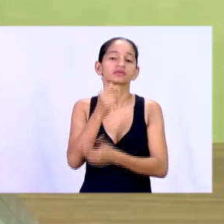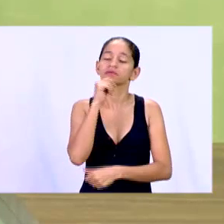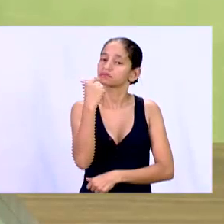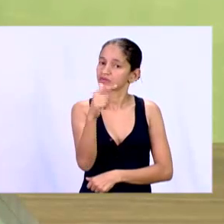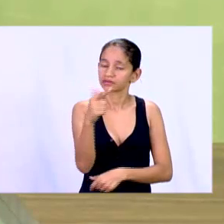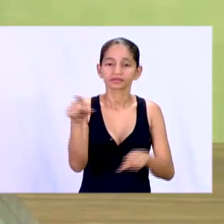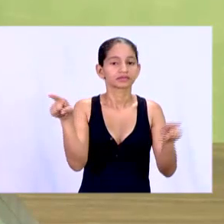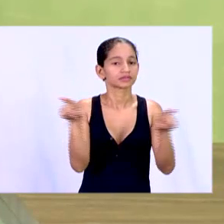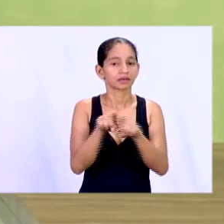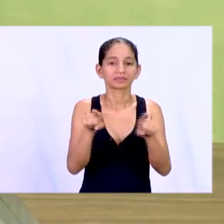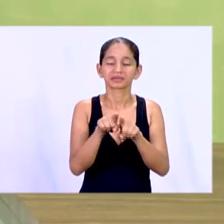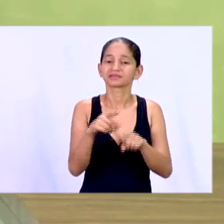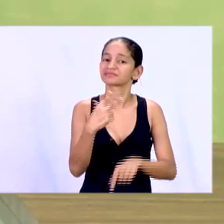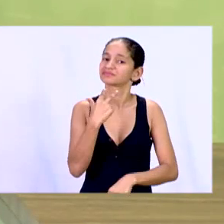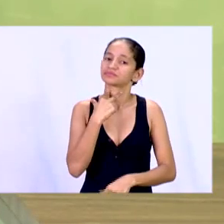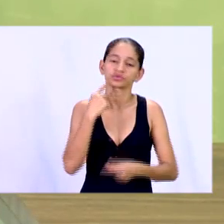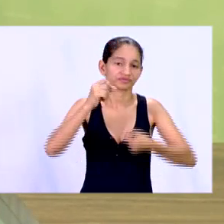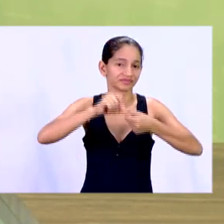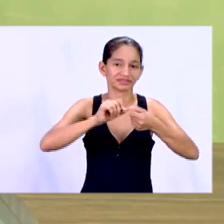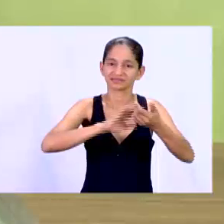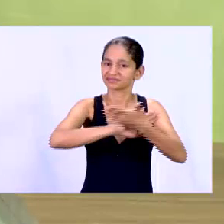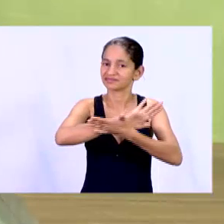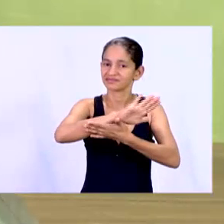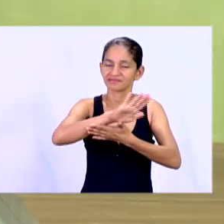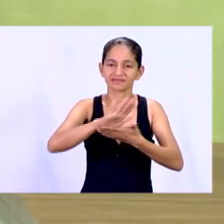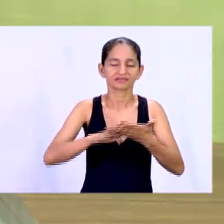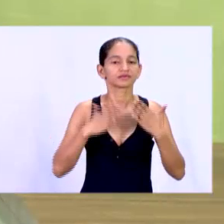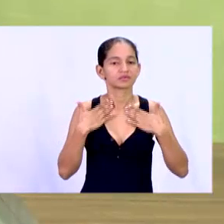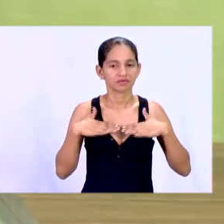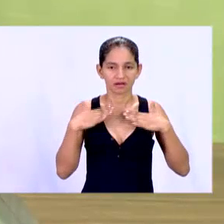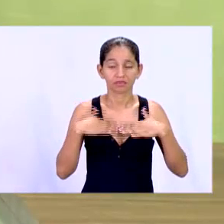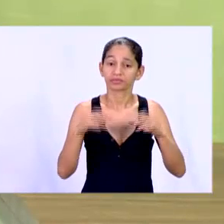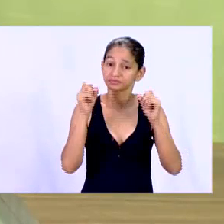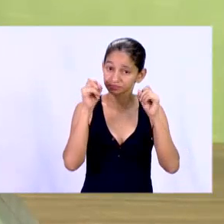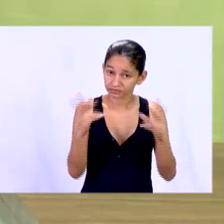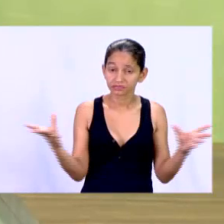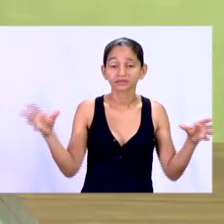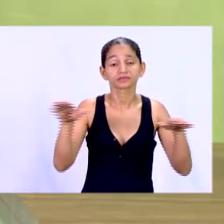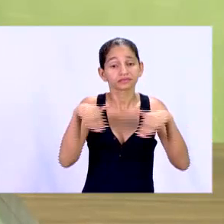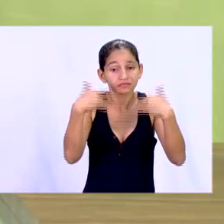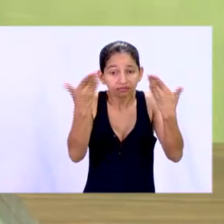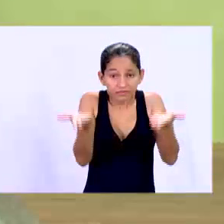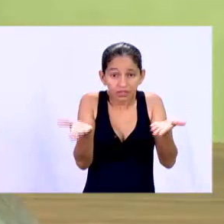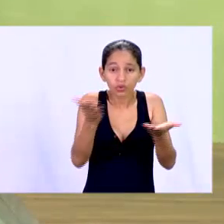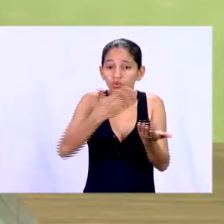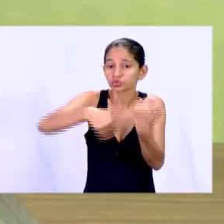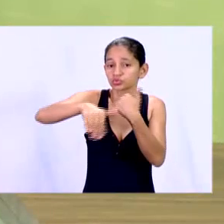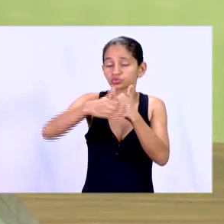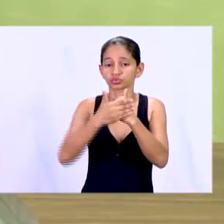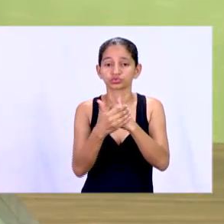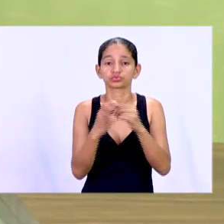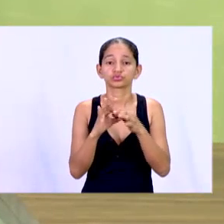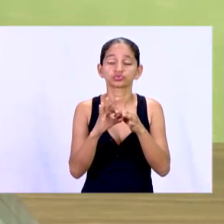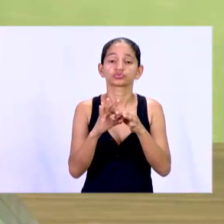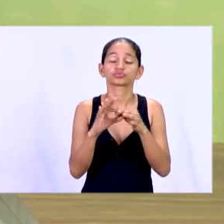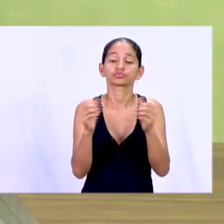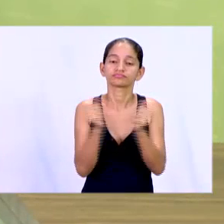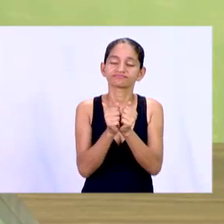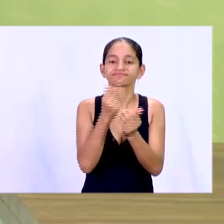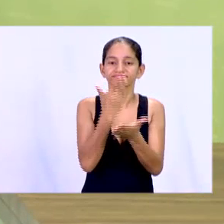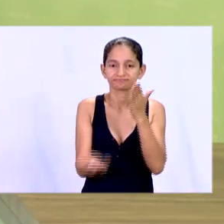não confiar, não posso produzir com tranquilidade. Conclusão, todos perdem por falta de